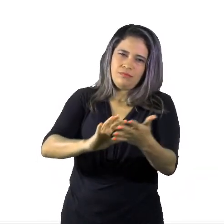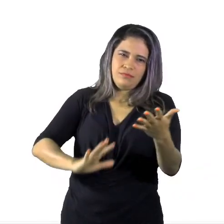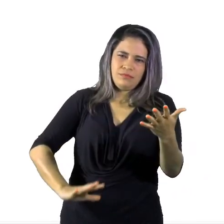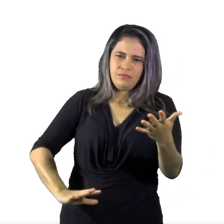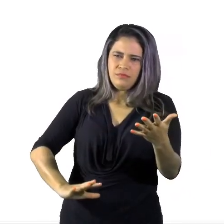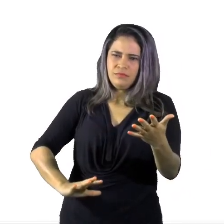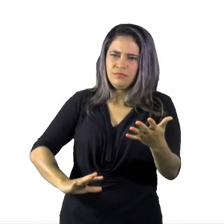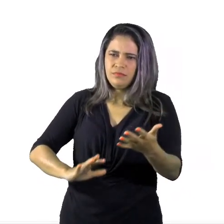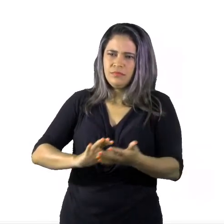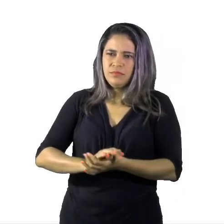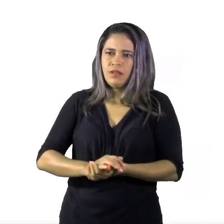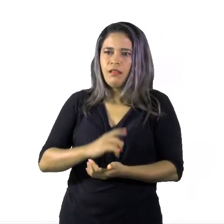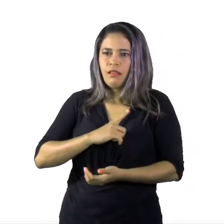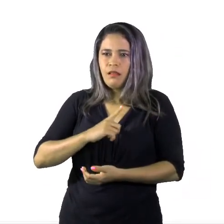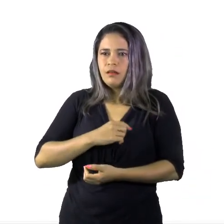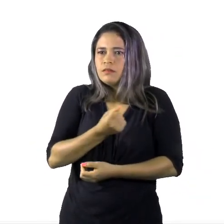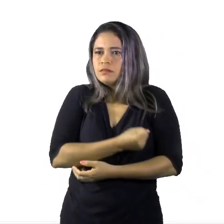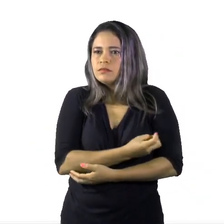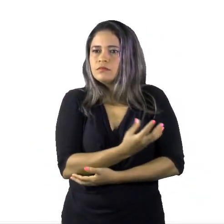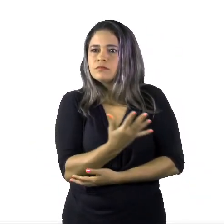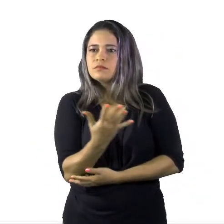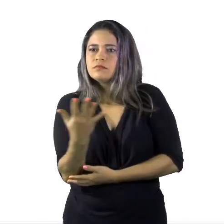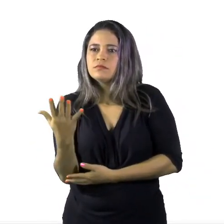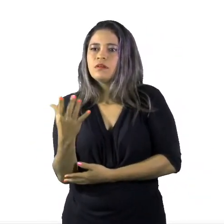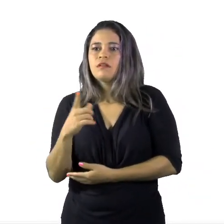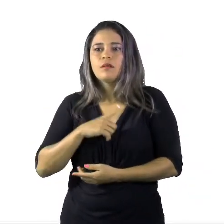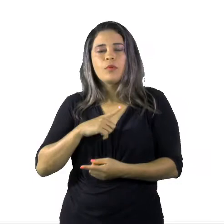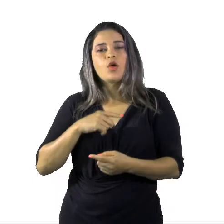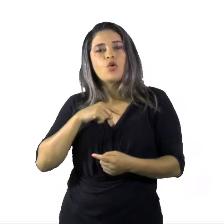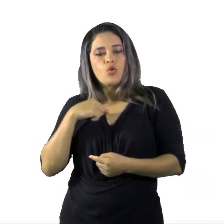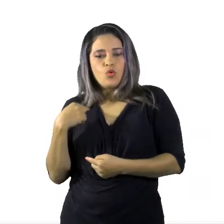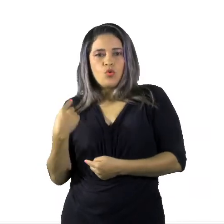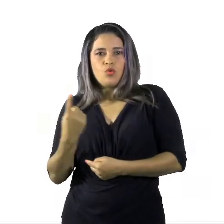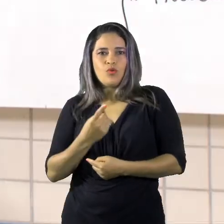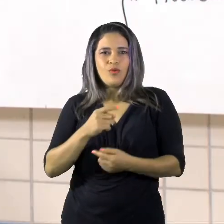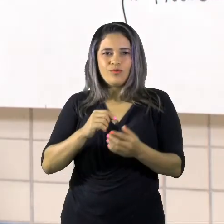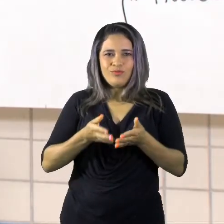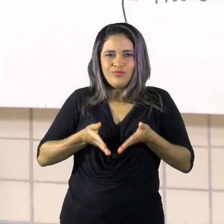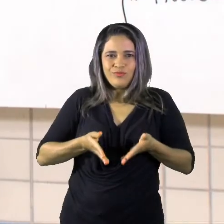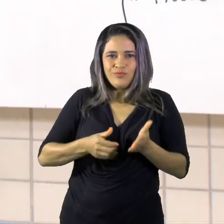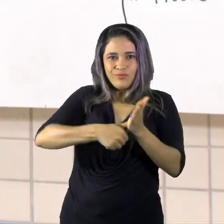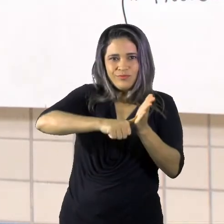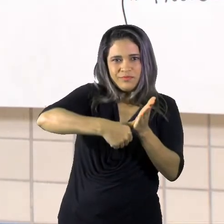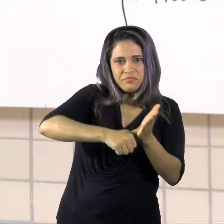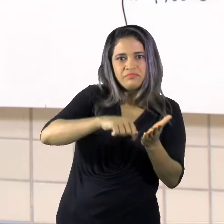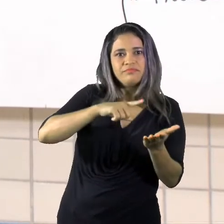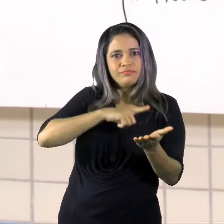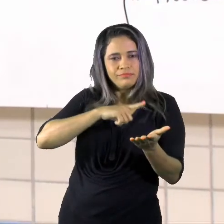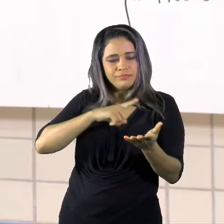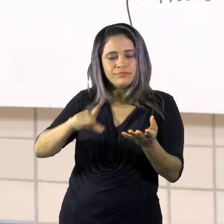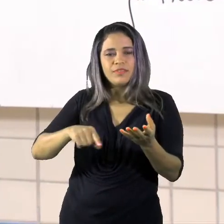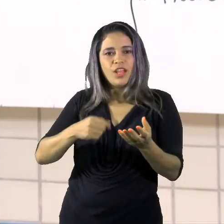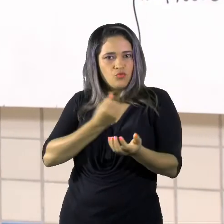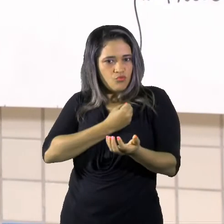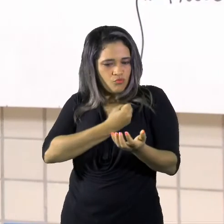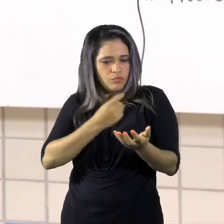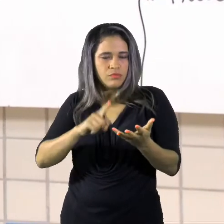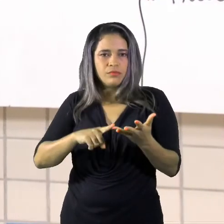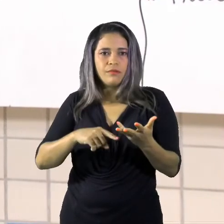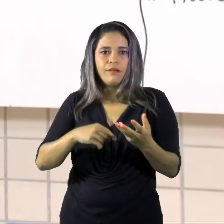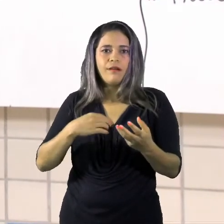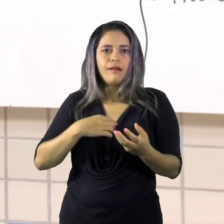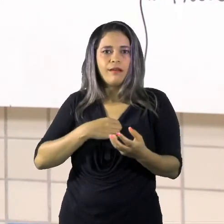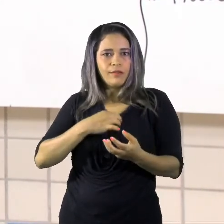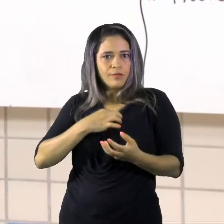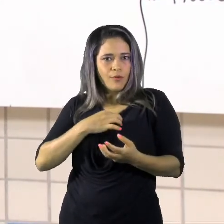tipo de contagem. Nosso documento tem número, nossa roupa tem uma numeração. Então,